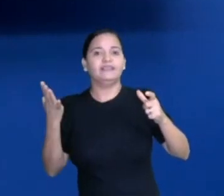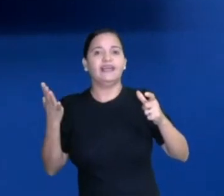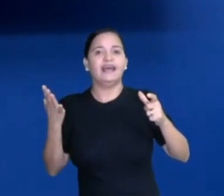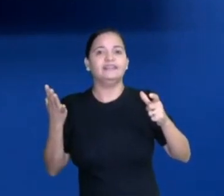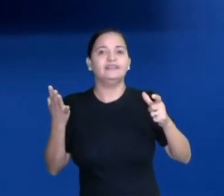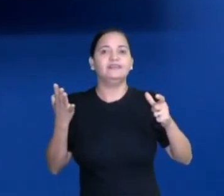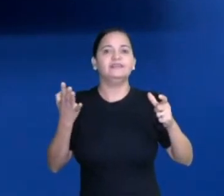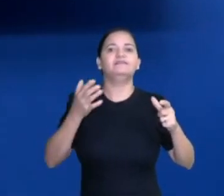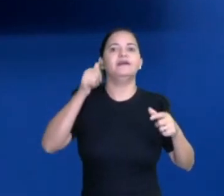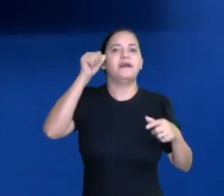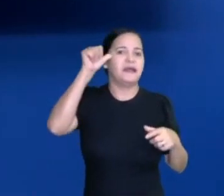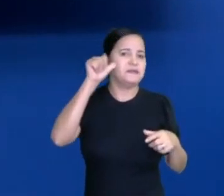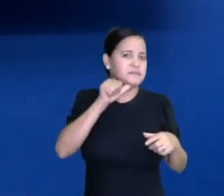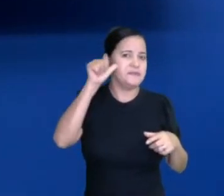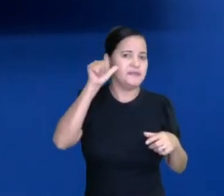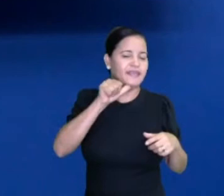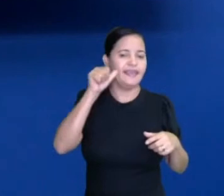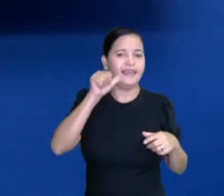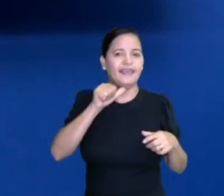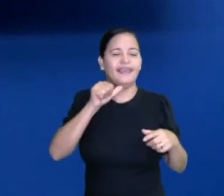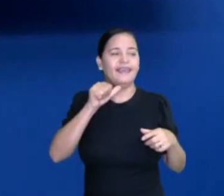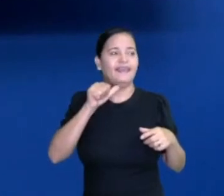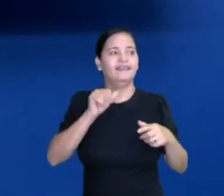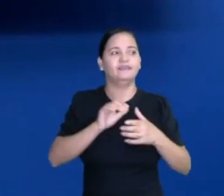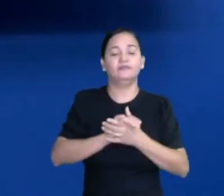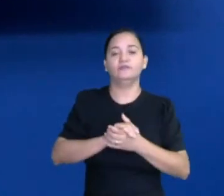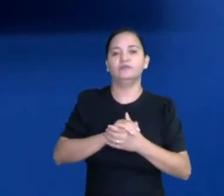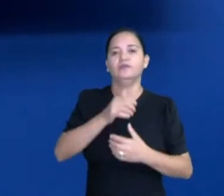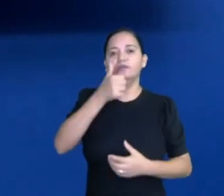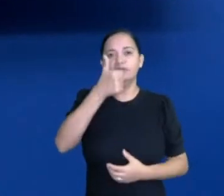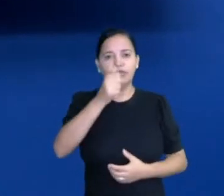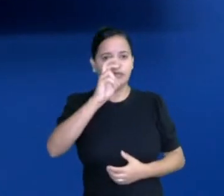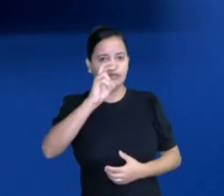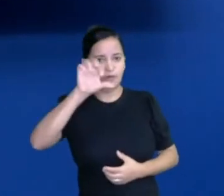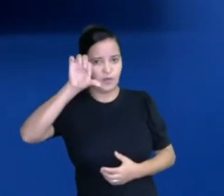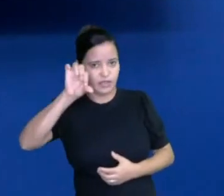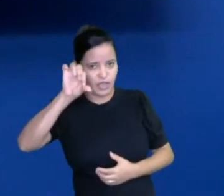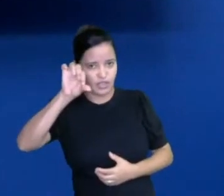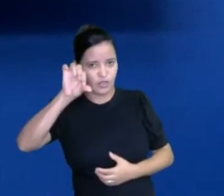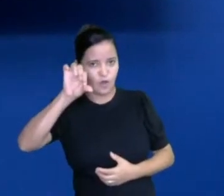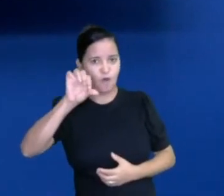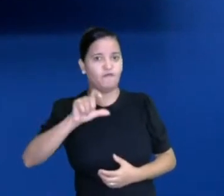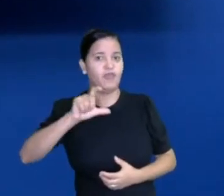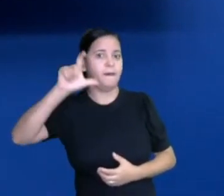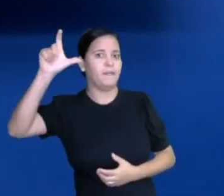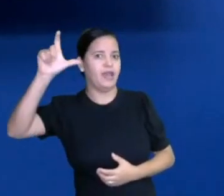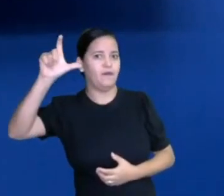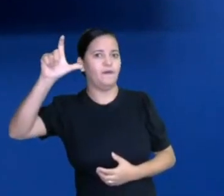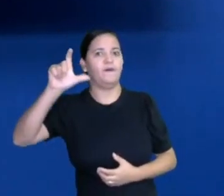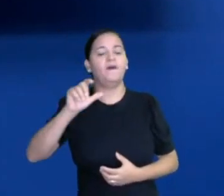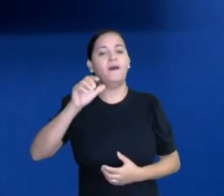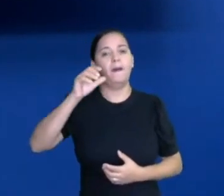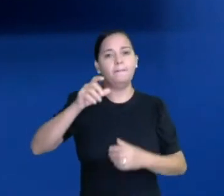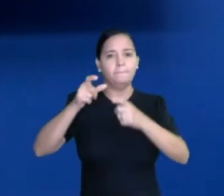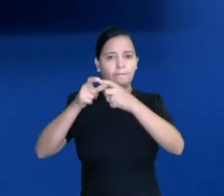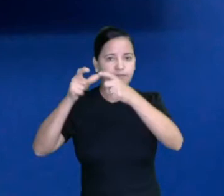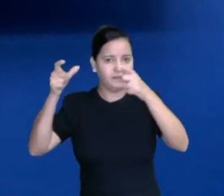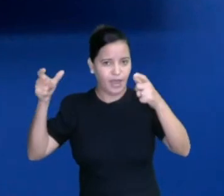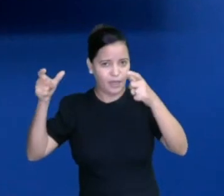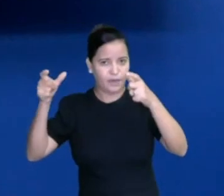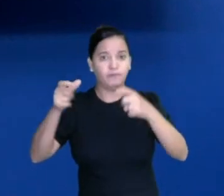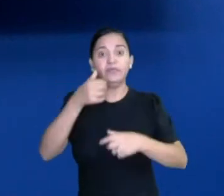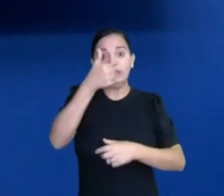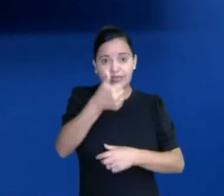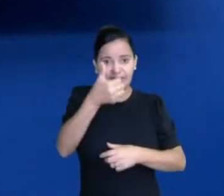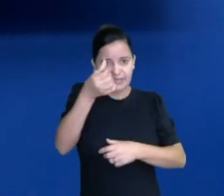foram quem? As mulheres. Olha a relação aqui, ó. 159 é um número maior do que 159. Então,